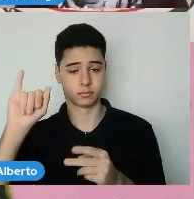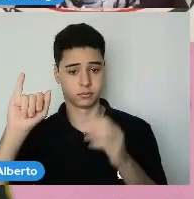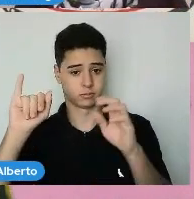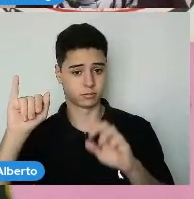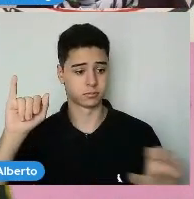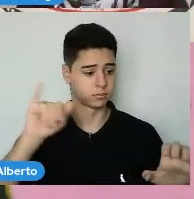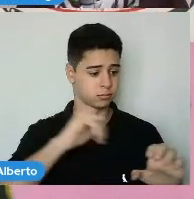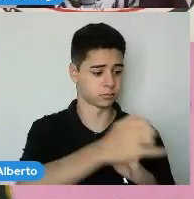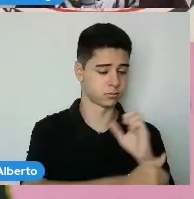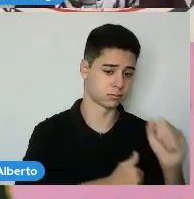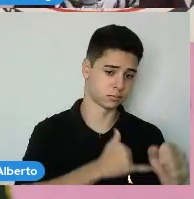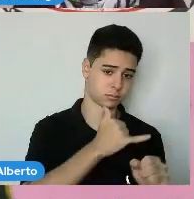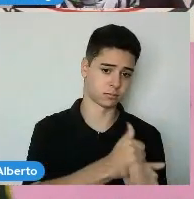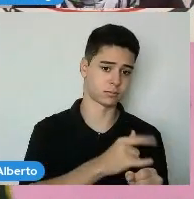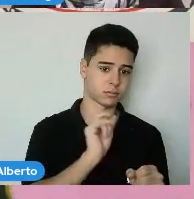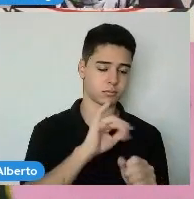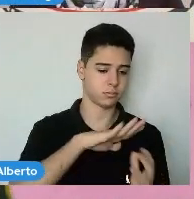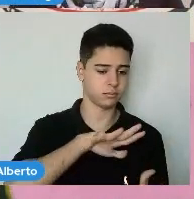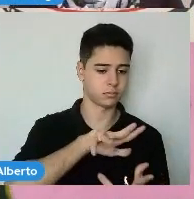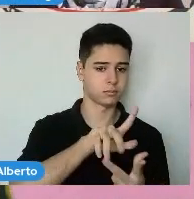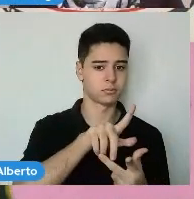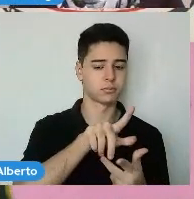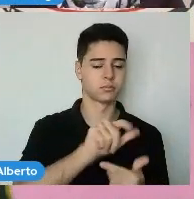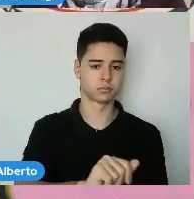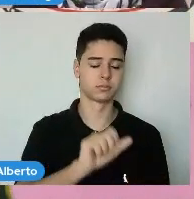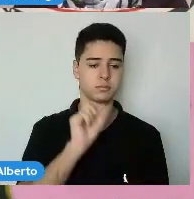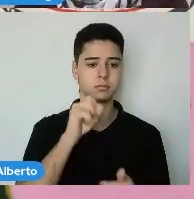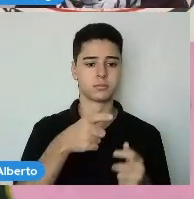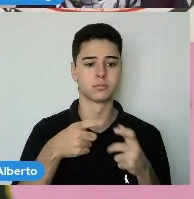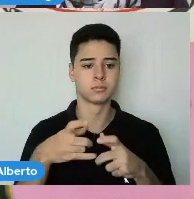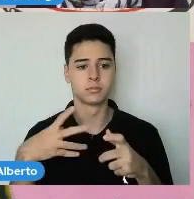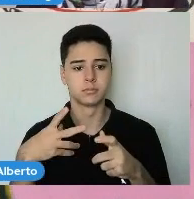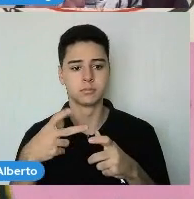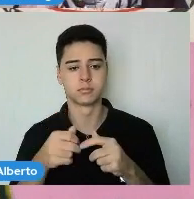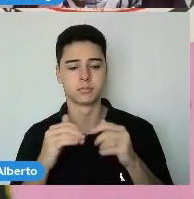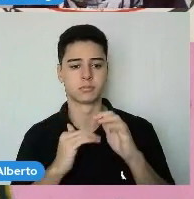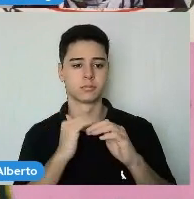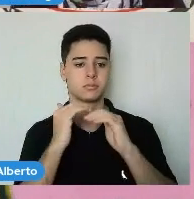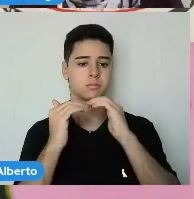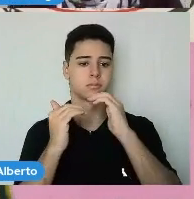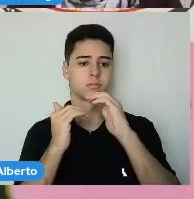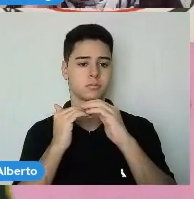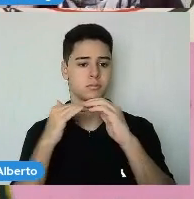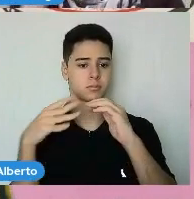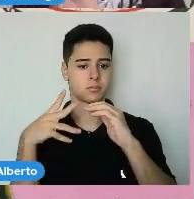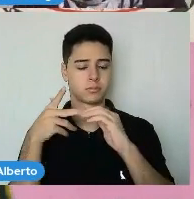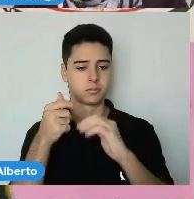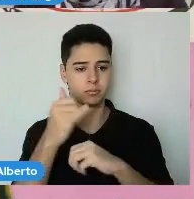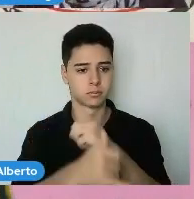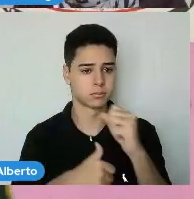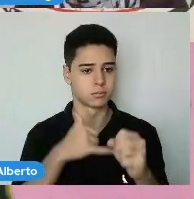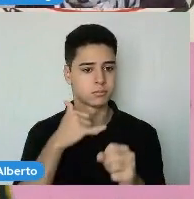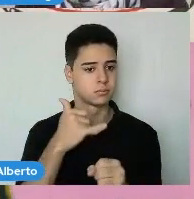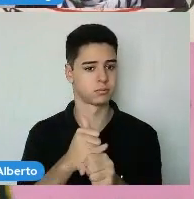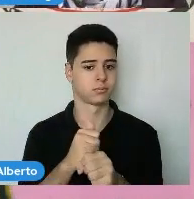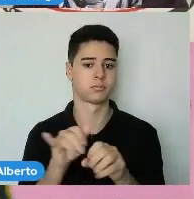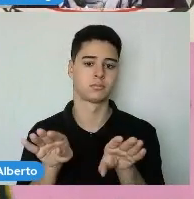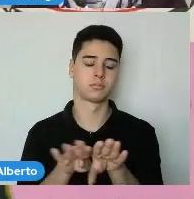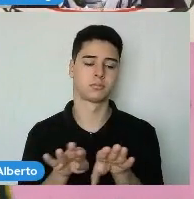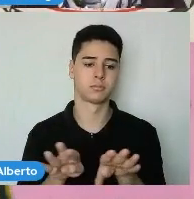é um movimento artístico global, tá? Onde as obras são construídas para a internet e pela